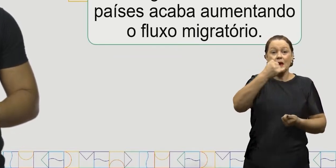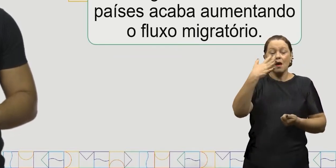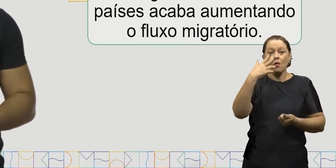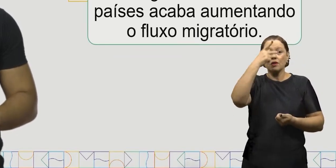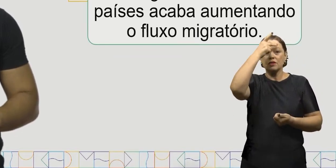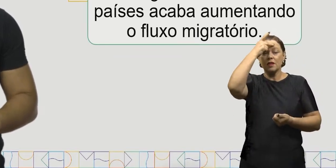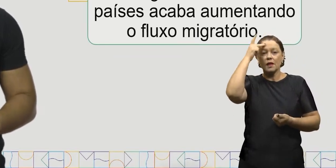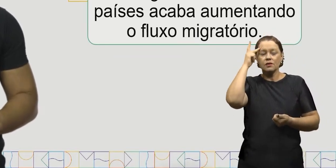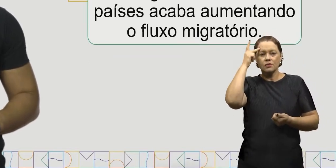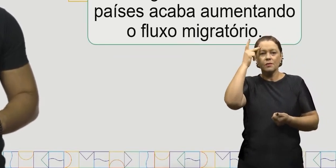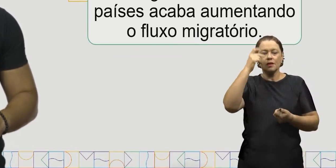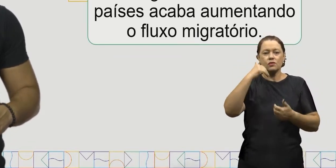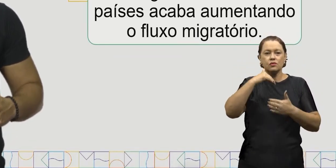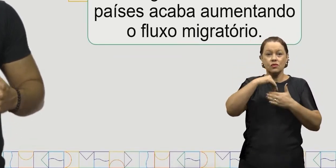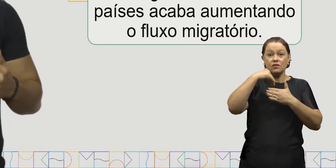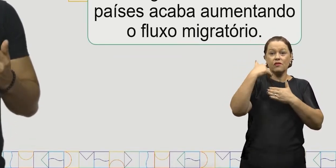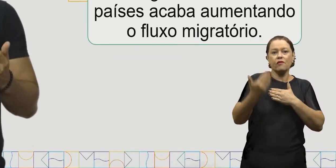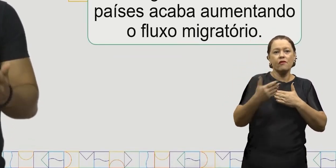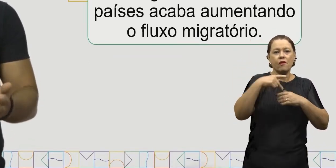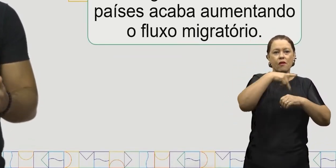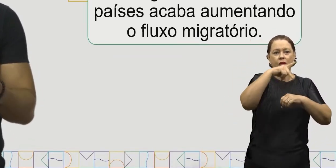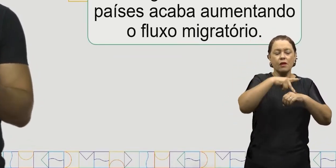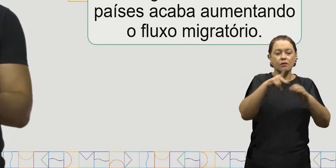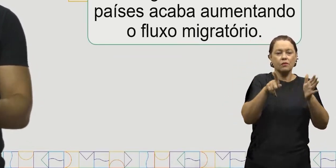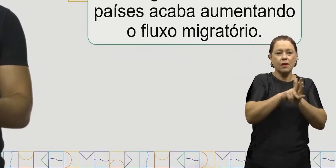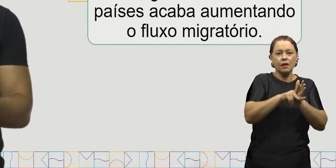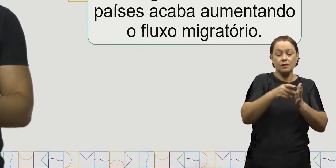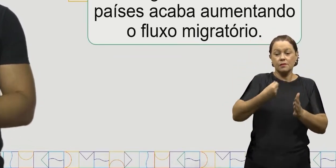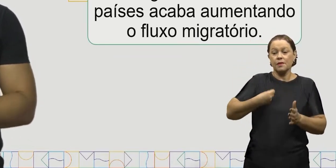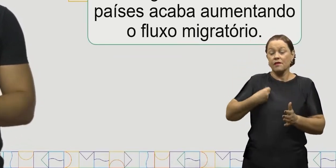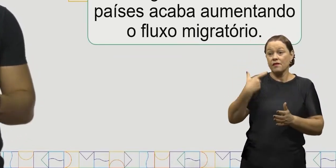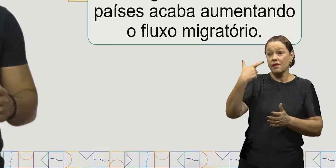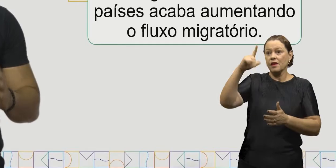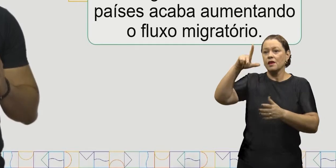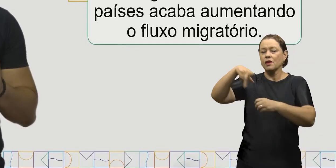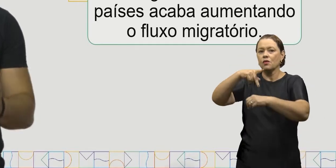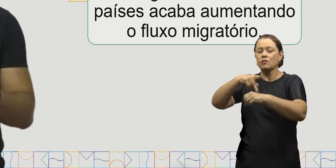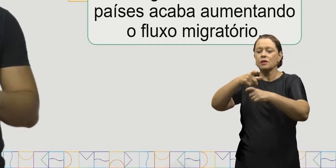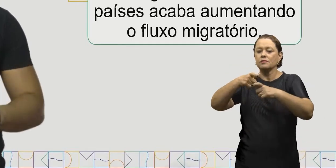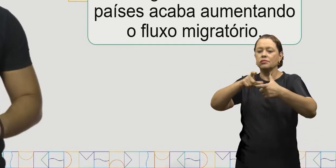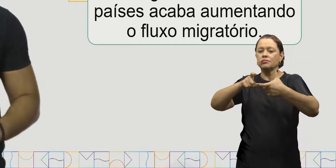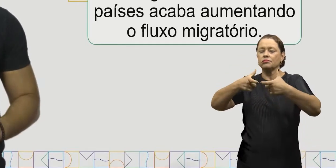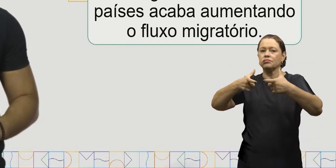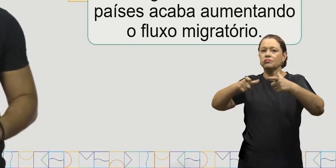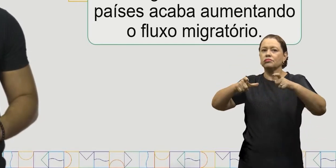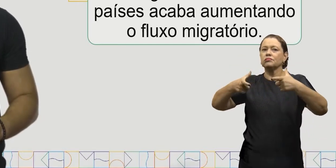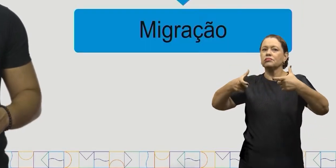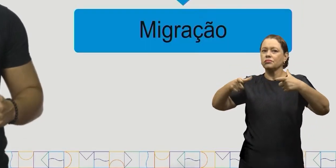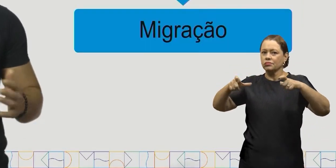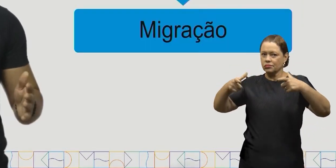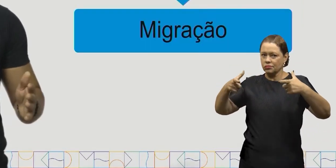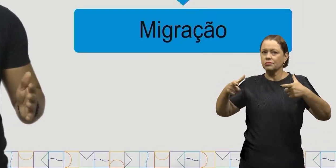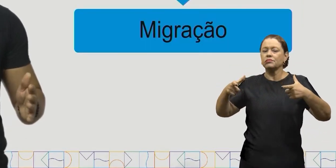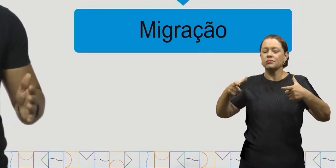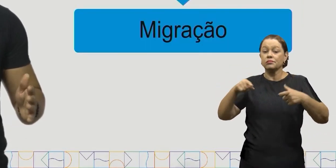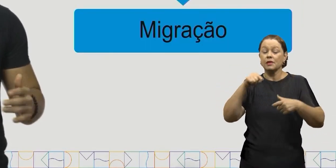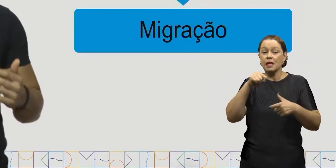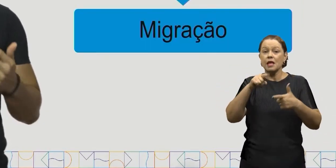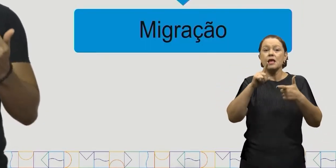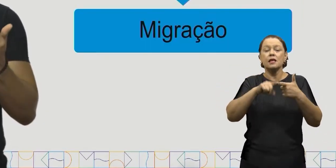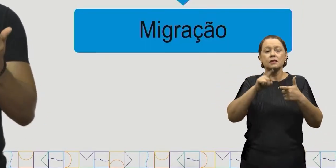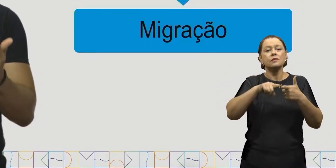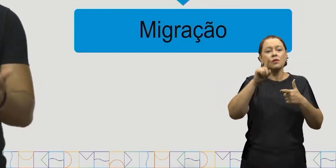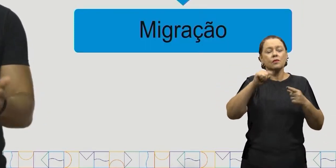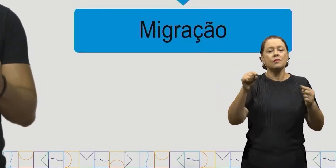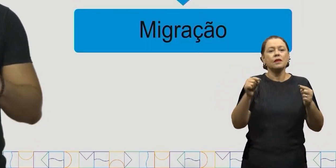que deixam seus países e buscam refúgio em outro país aumenta desorganizadamente. Crise migratória